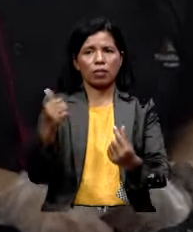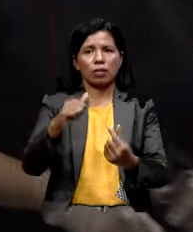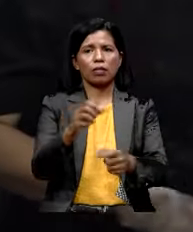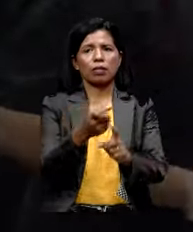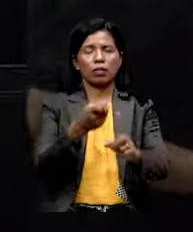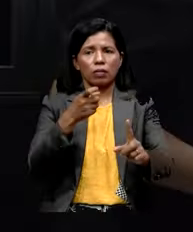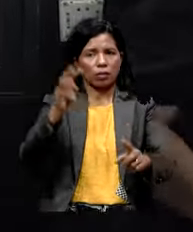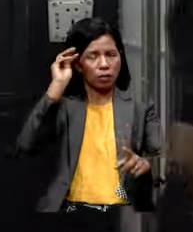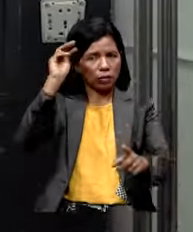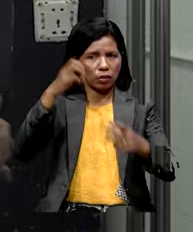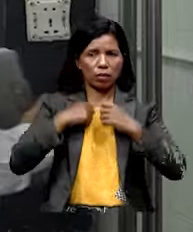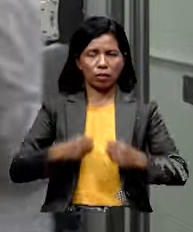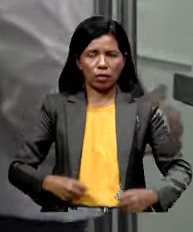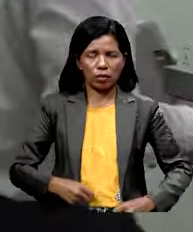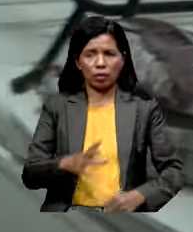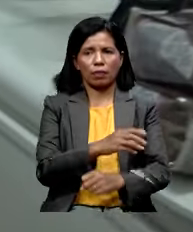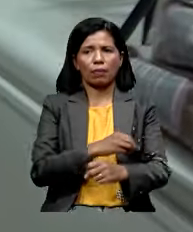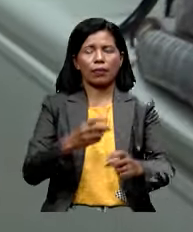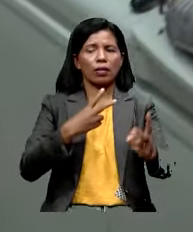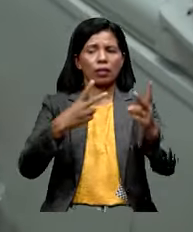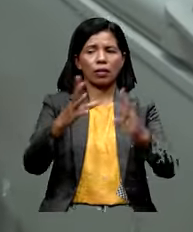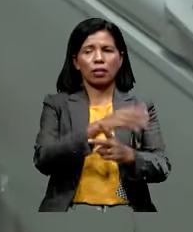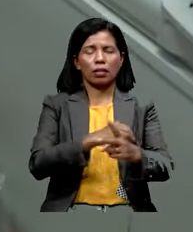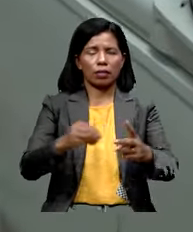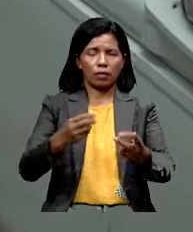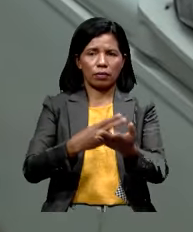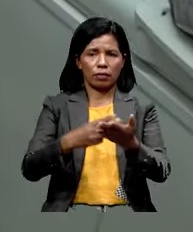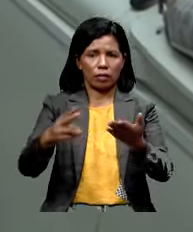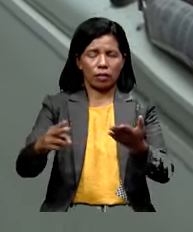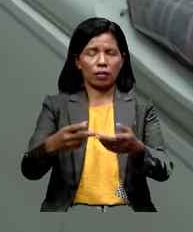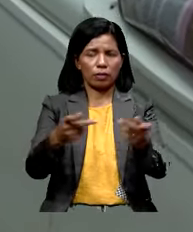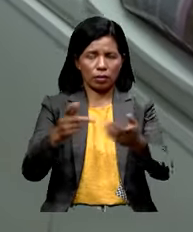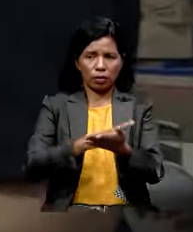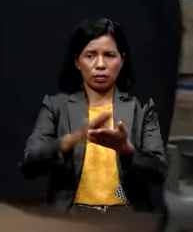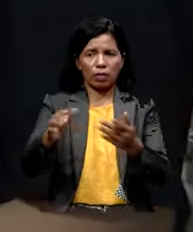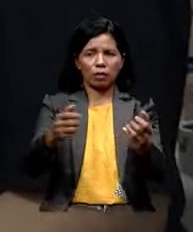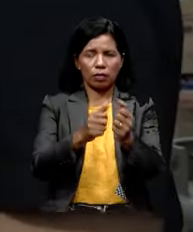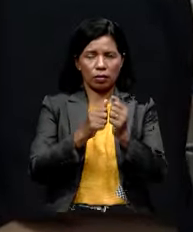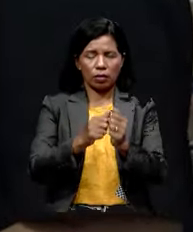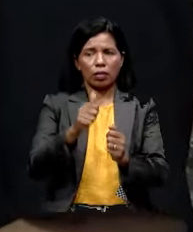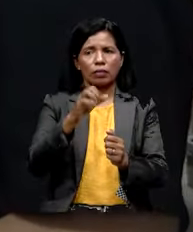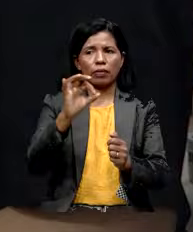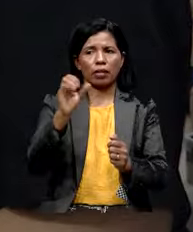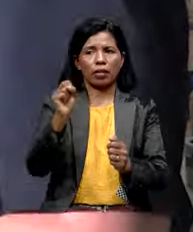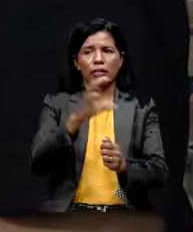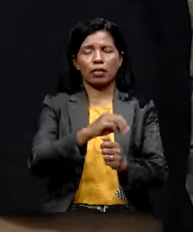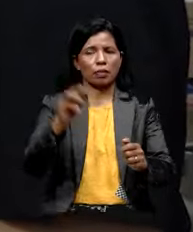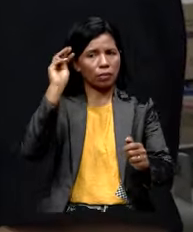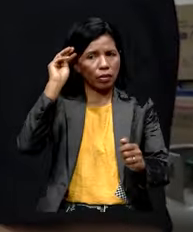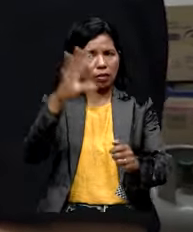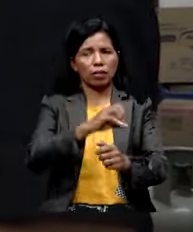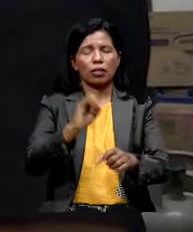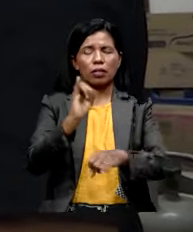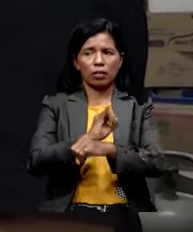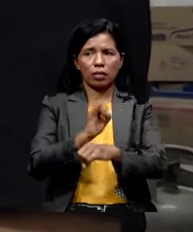composto husi Ministério Saúde, Departamento Vigilância Sanitária Saúde Ambiental, hamutu ko aifaesa no Ministério Comércio no